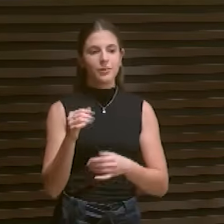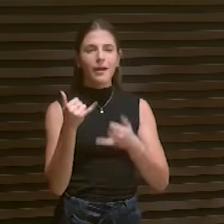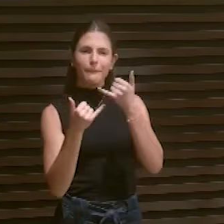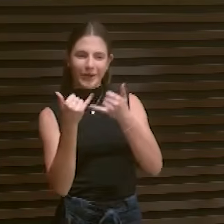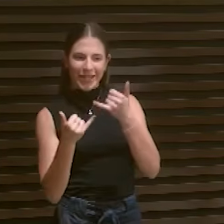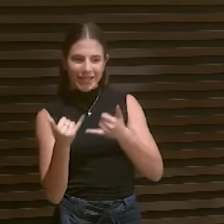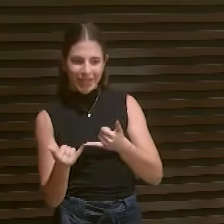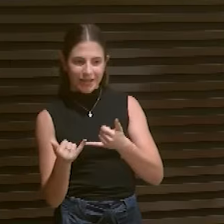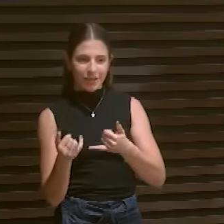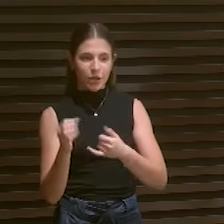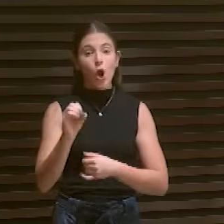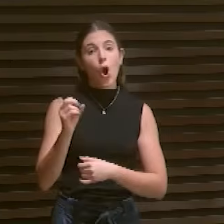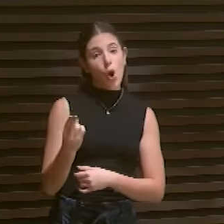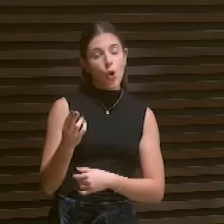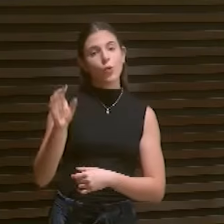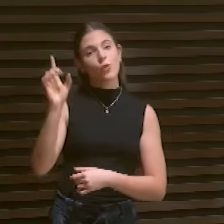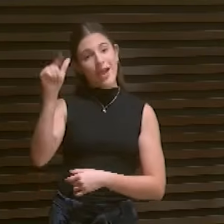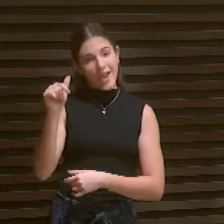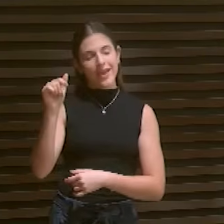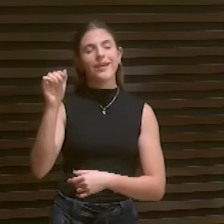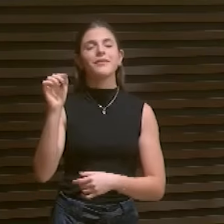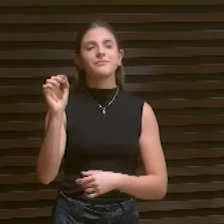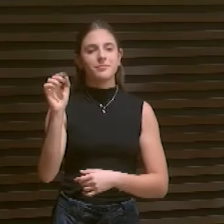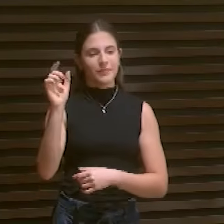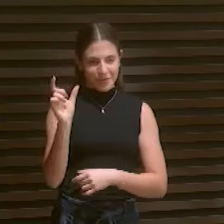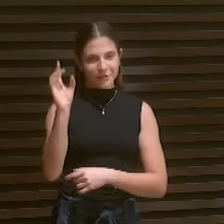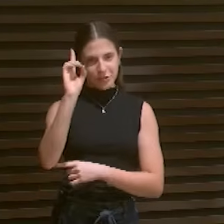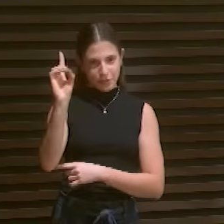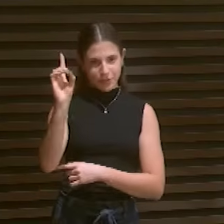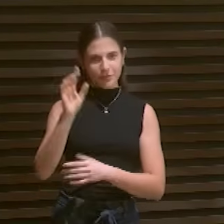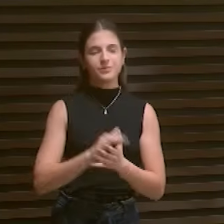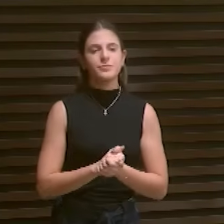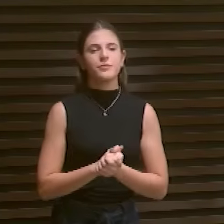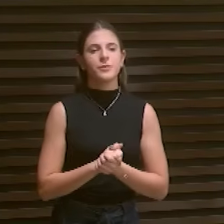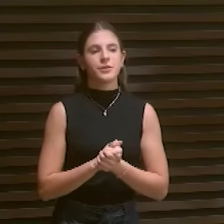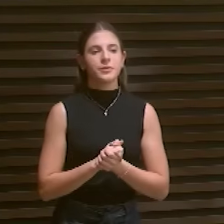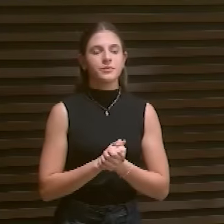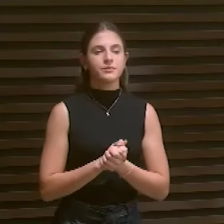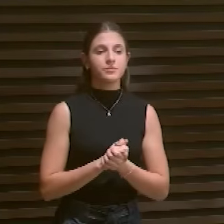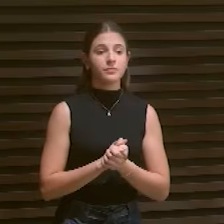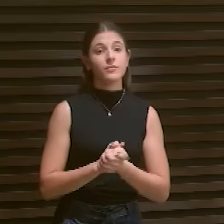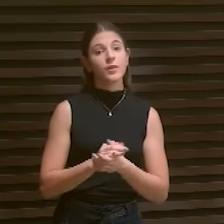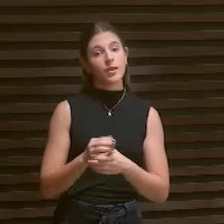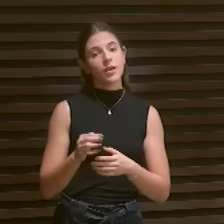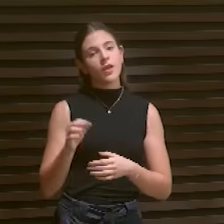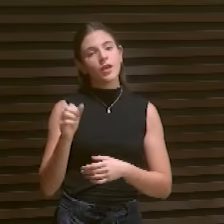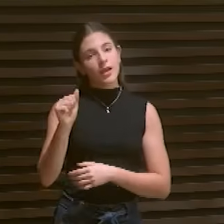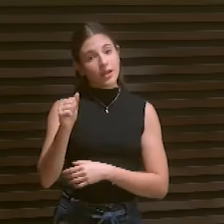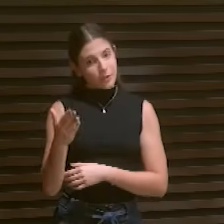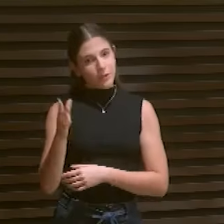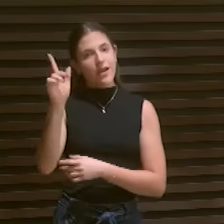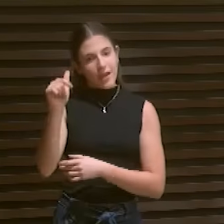não contém a palavra de Deus. Esse livro é a palavra de Deus. E como sendo a palavra de